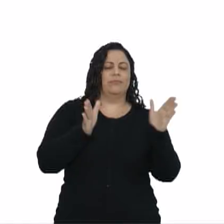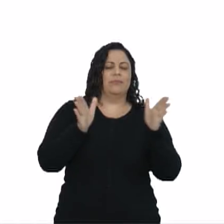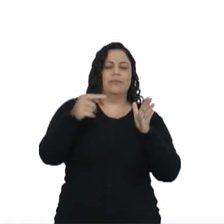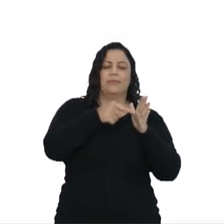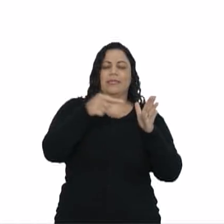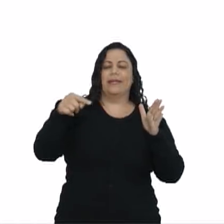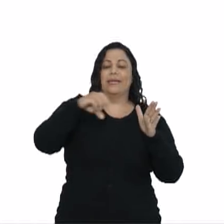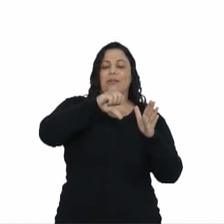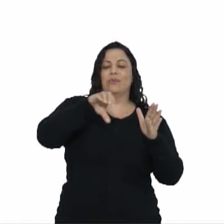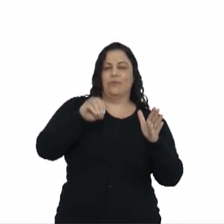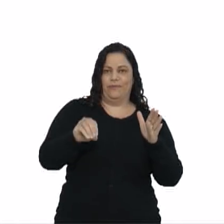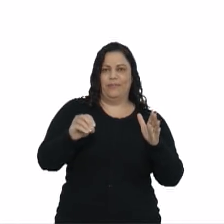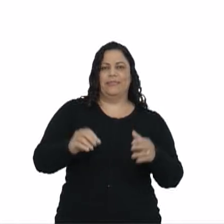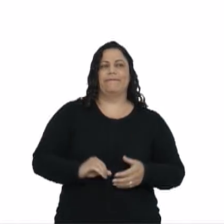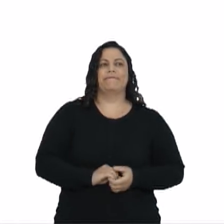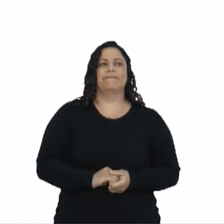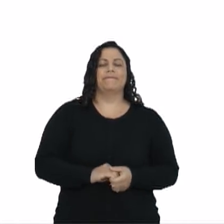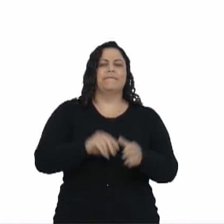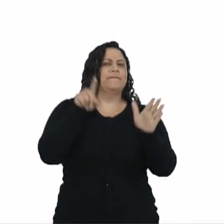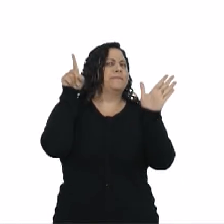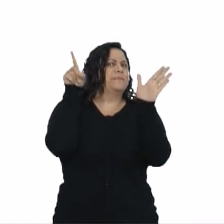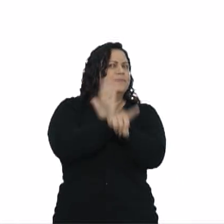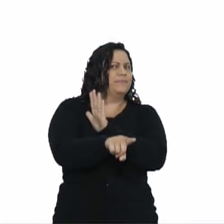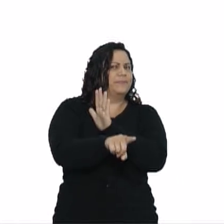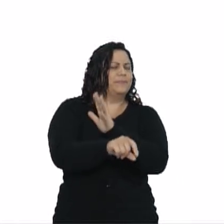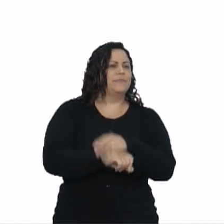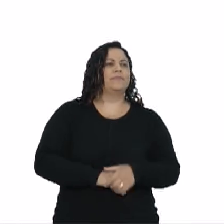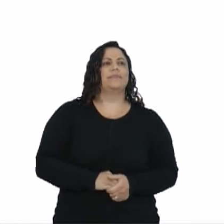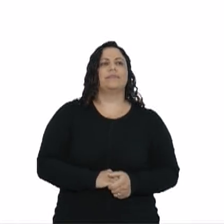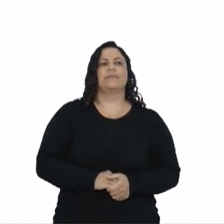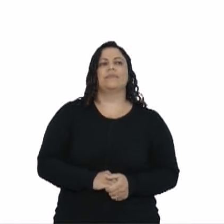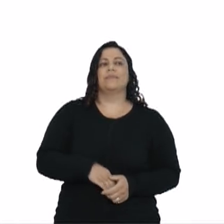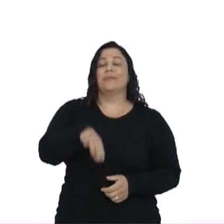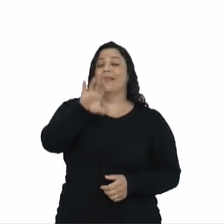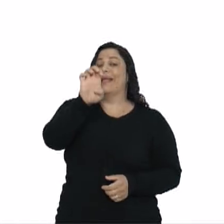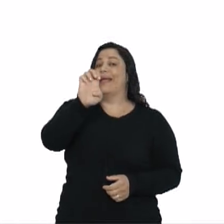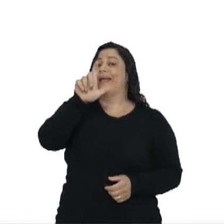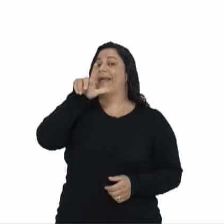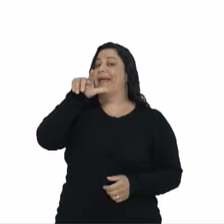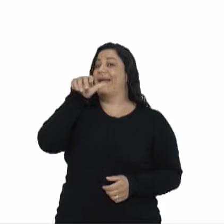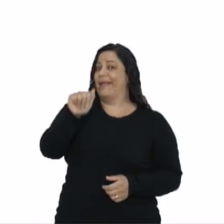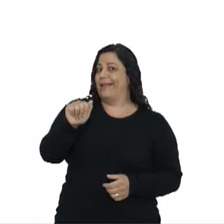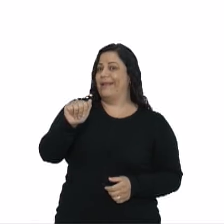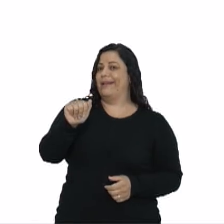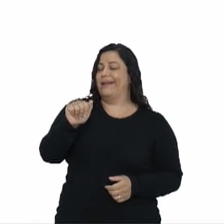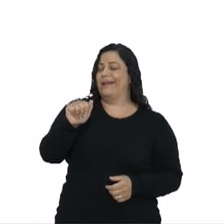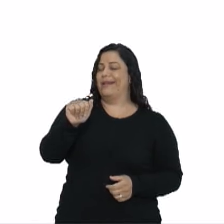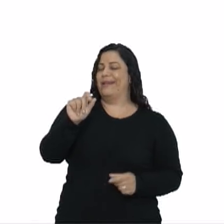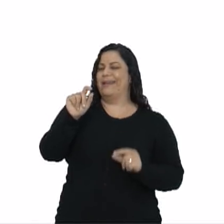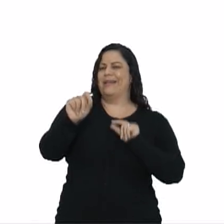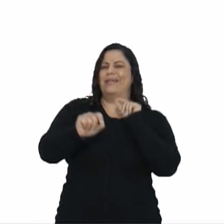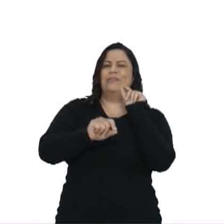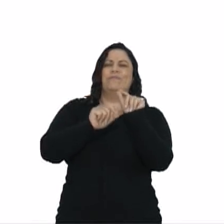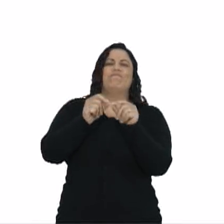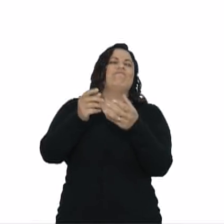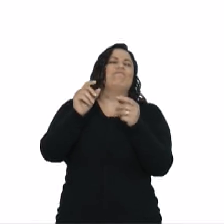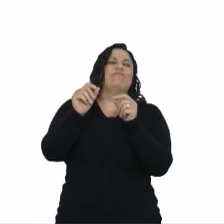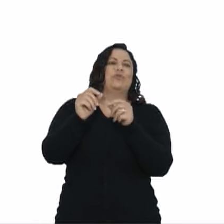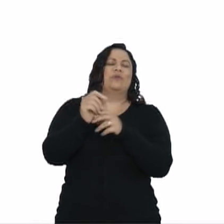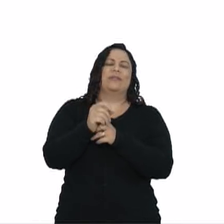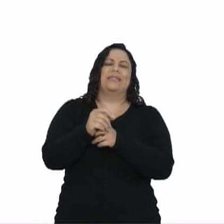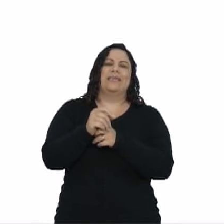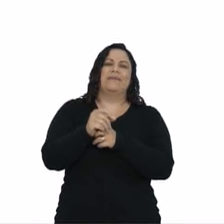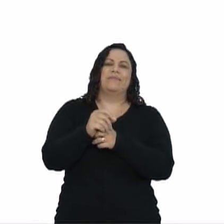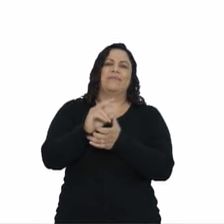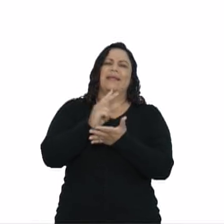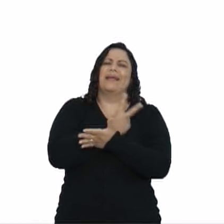um outro quiz. Ela foi desleal a ele, né? Então, essa é uma frasezinha. Assinale a alternativa